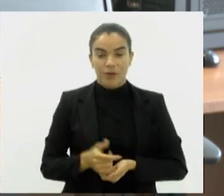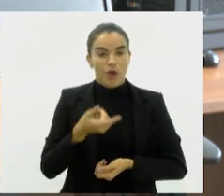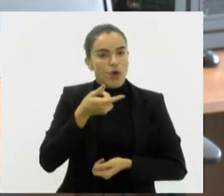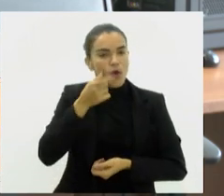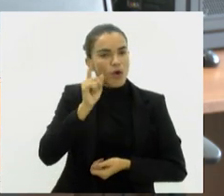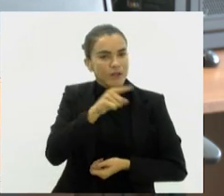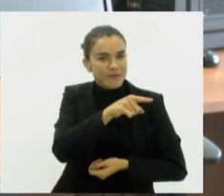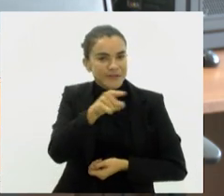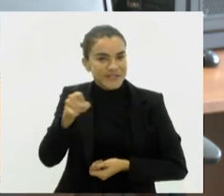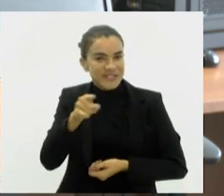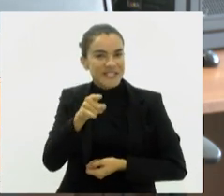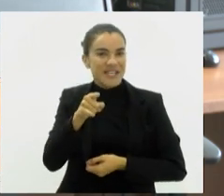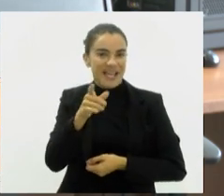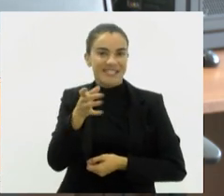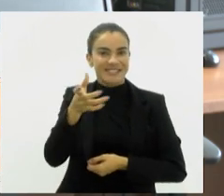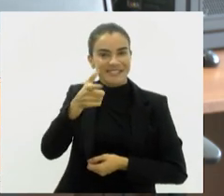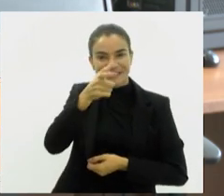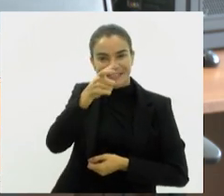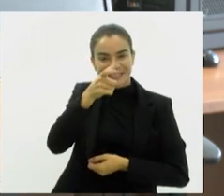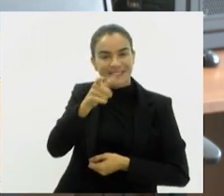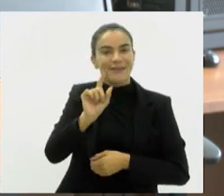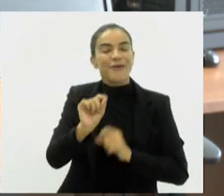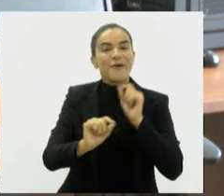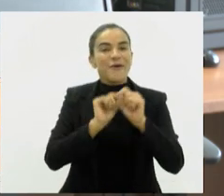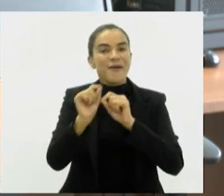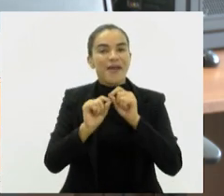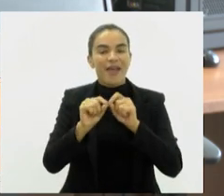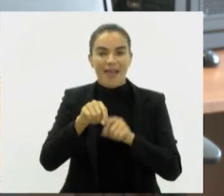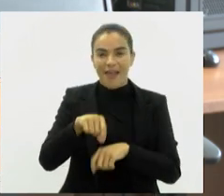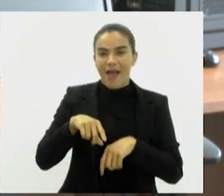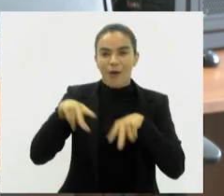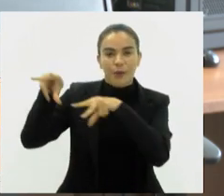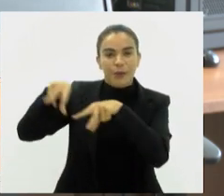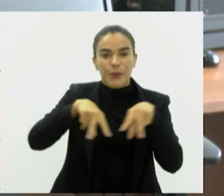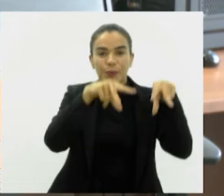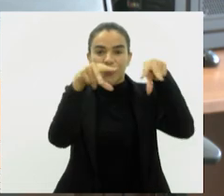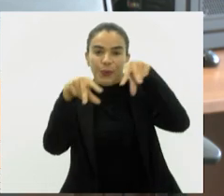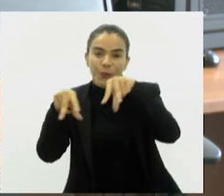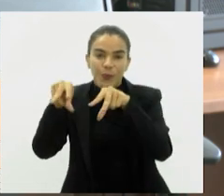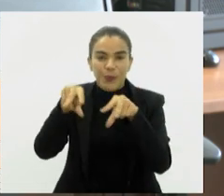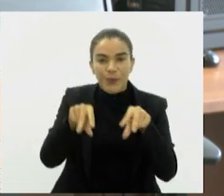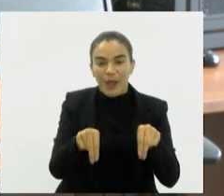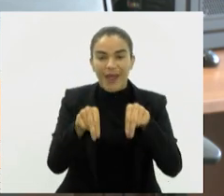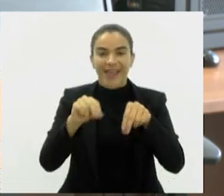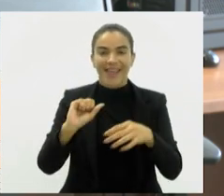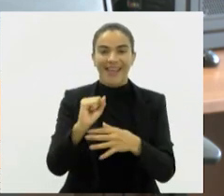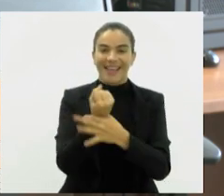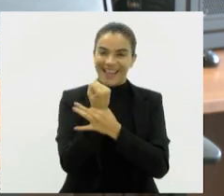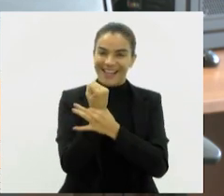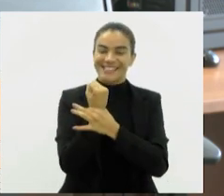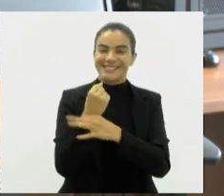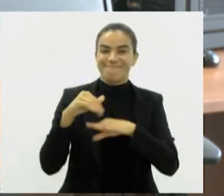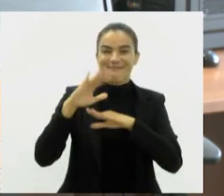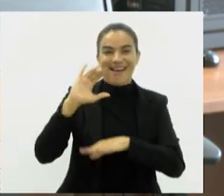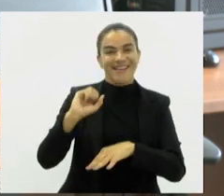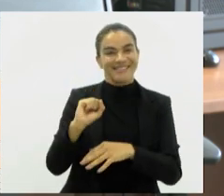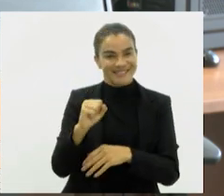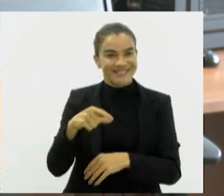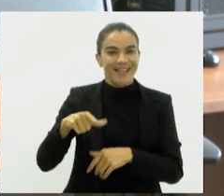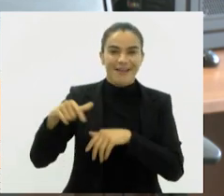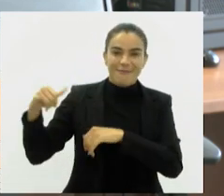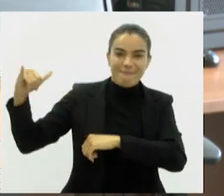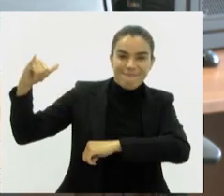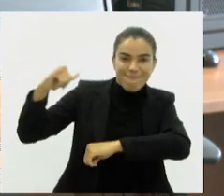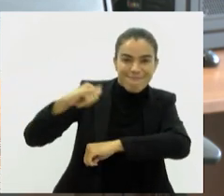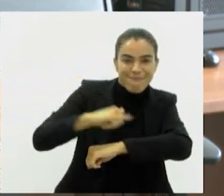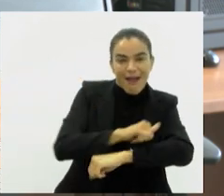Ontem você viu aqui no Bom Dia Alerj a Gavião Fêmea, que faz parte da equipe de animais usados para garantir mais segurança nas operações